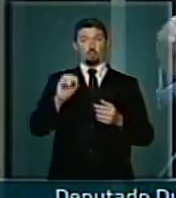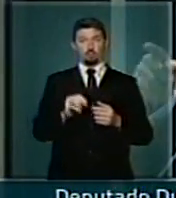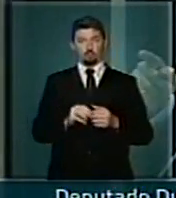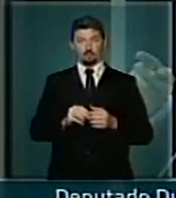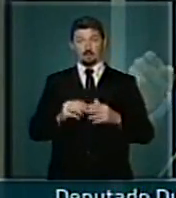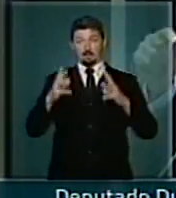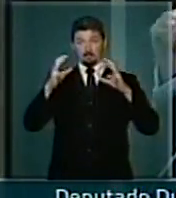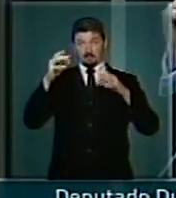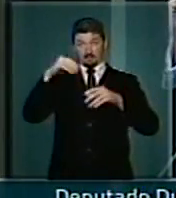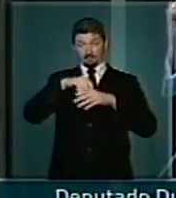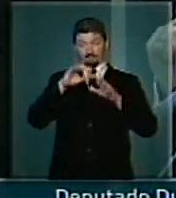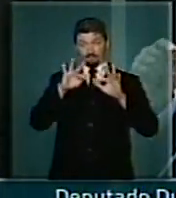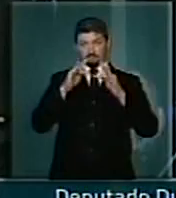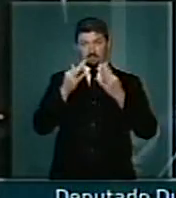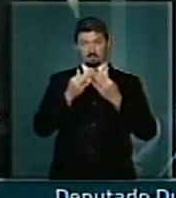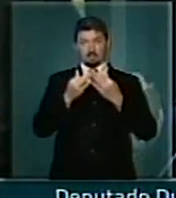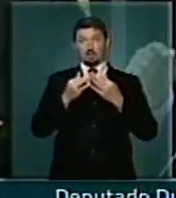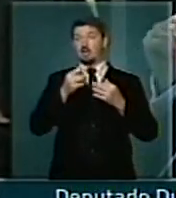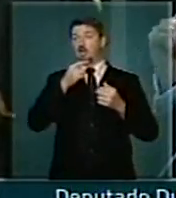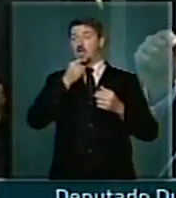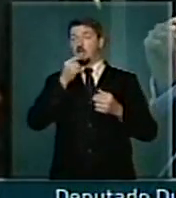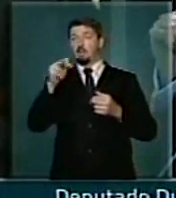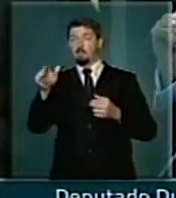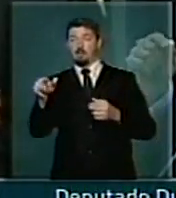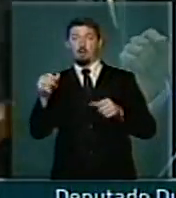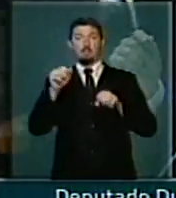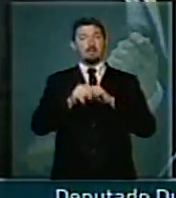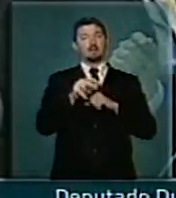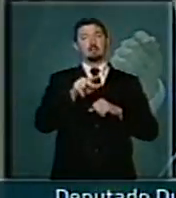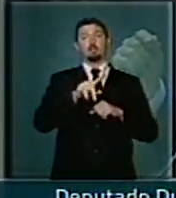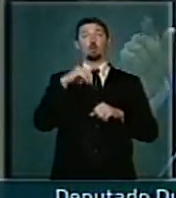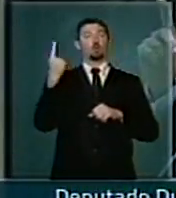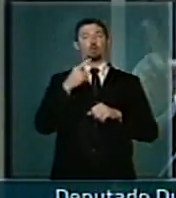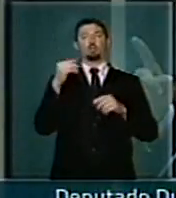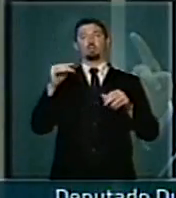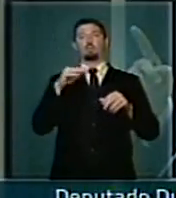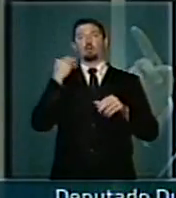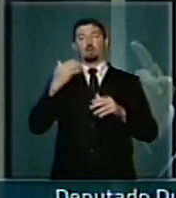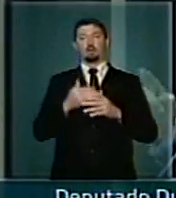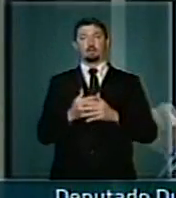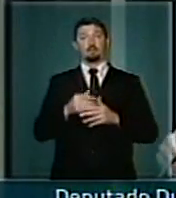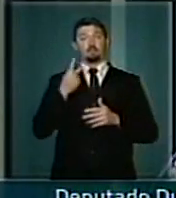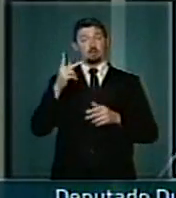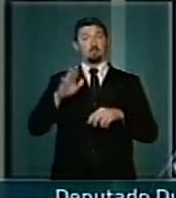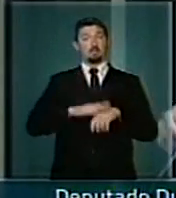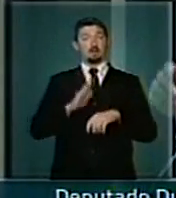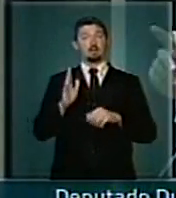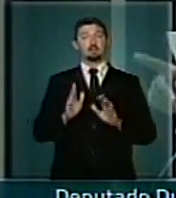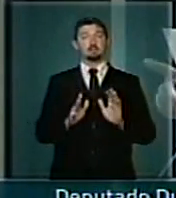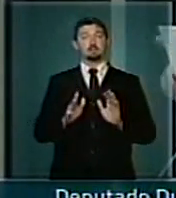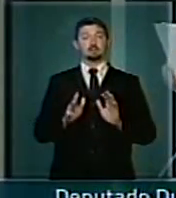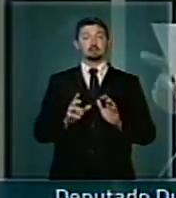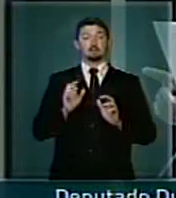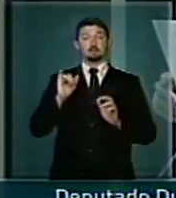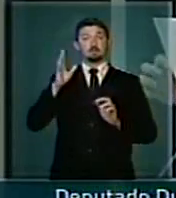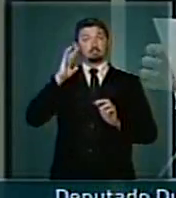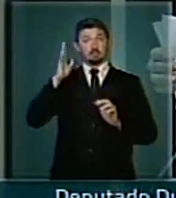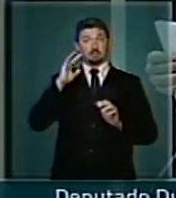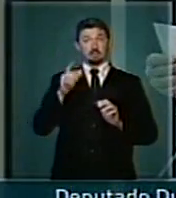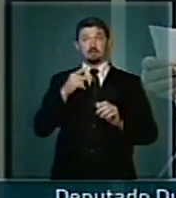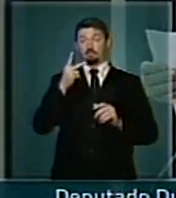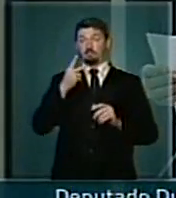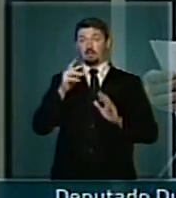briga de família, irmão mata irmão e morre todo mundo. E diz mais: imagine se começar a